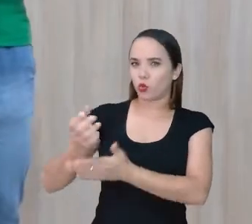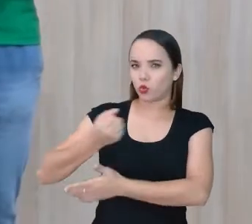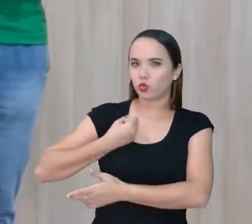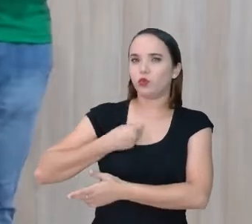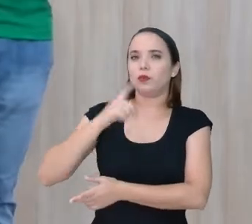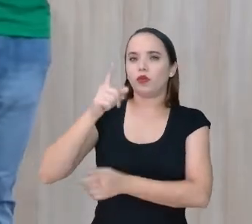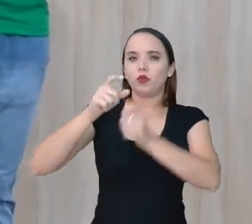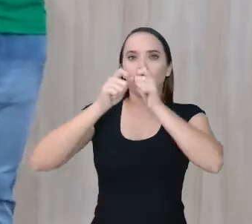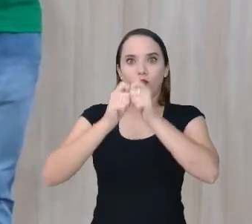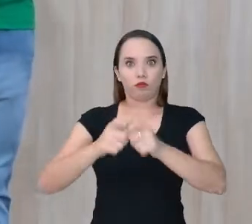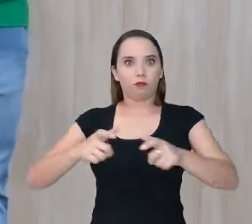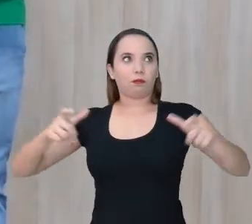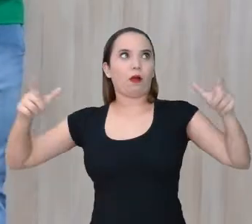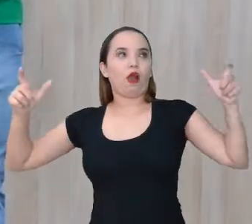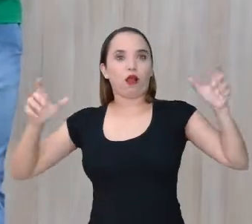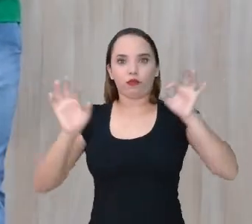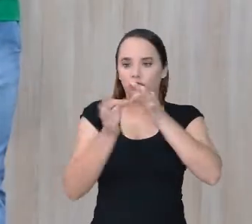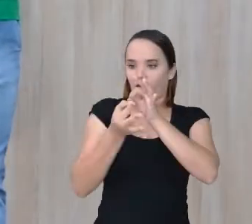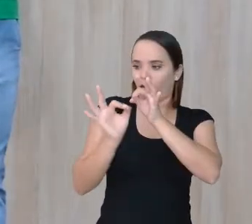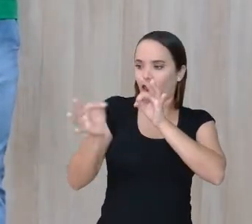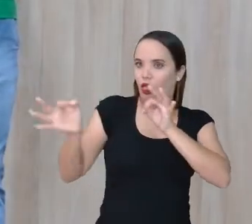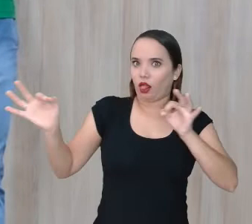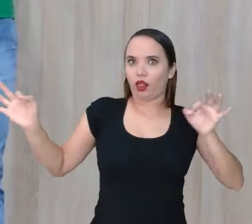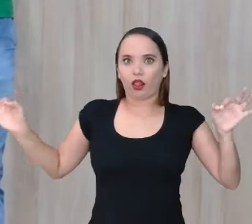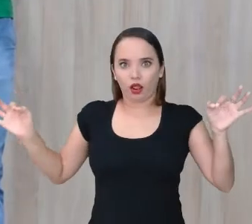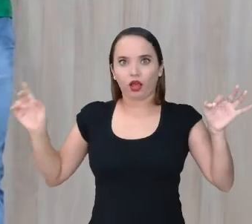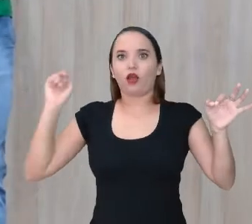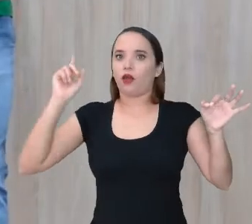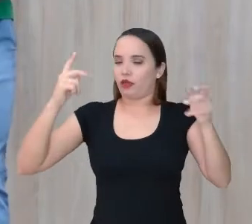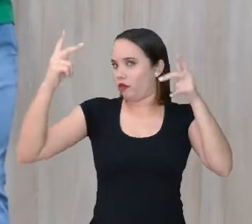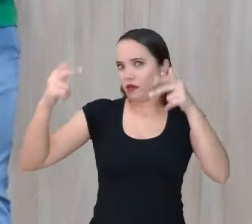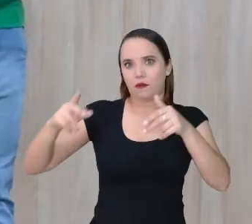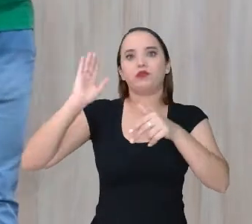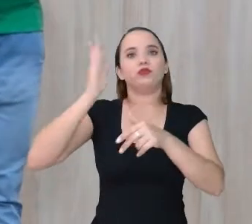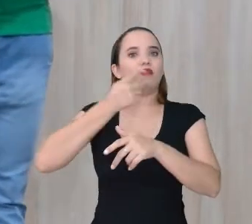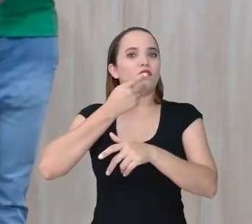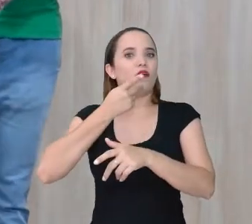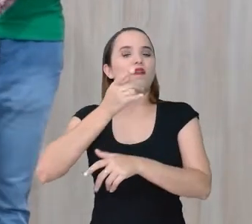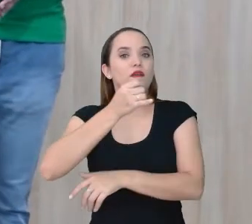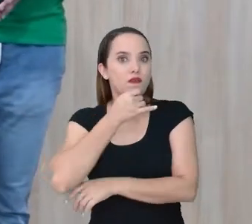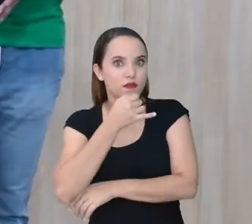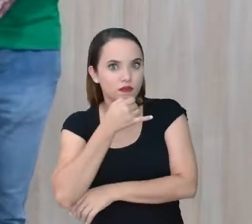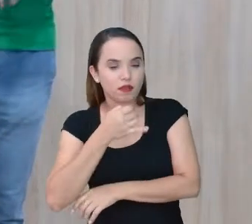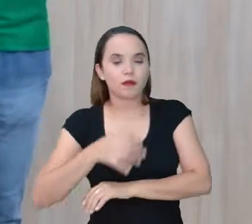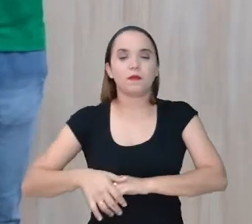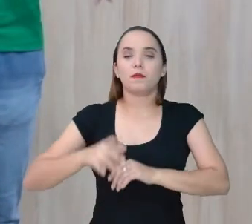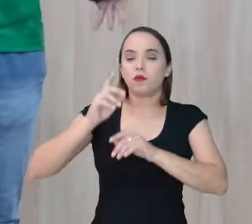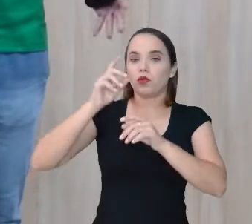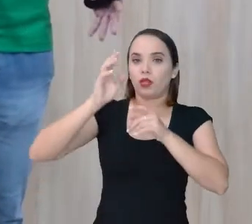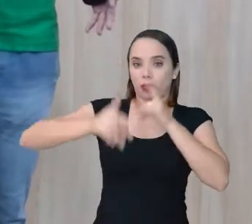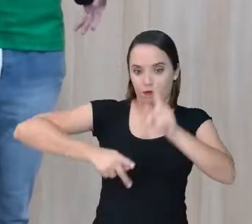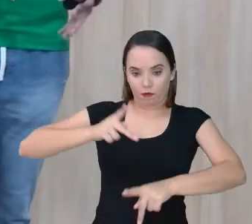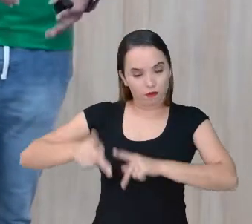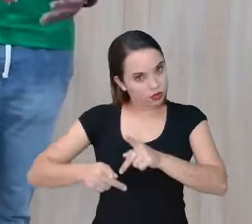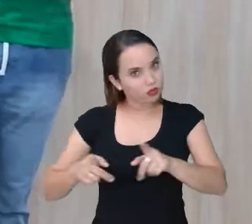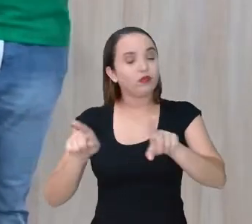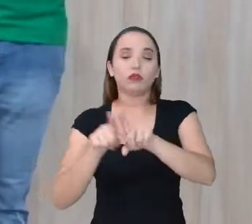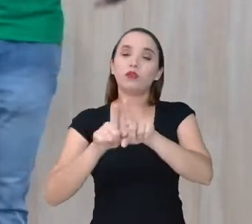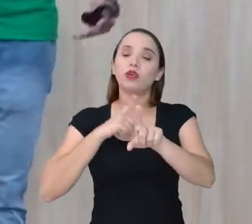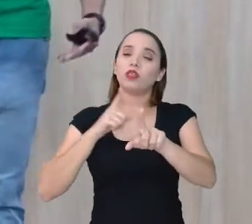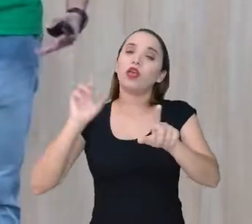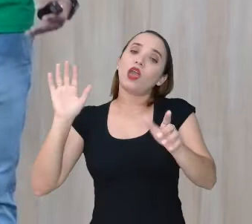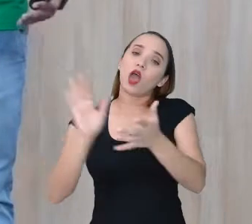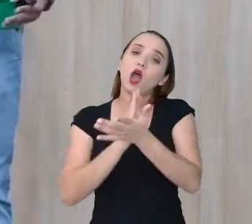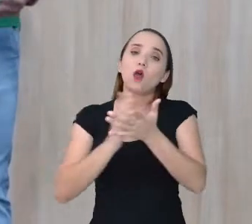falei aqui da população, né, do planeta Terra. Existem números que são muito pequenos, certo? Que